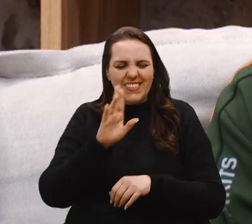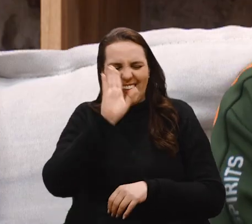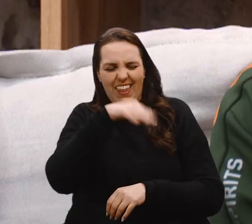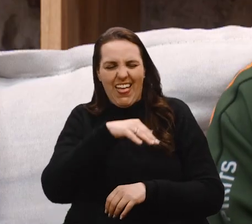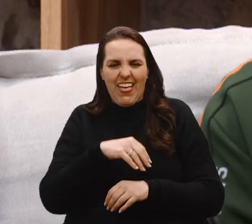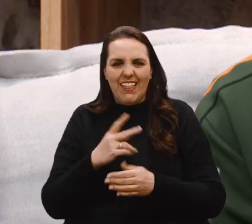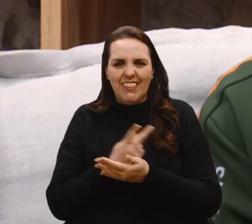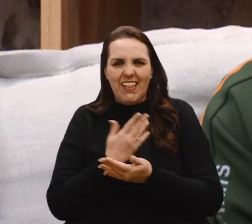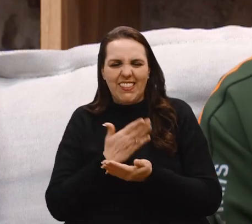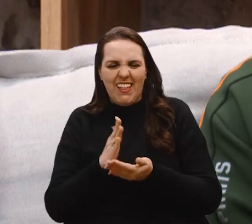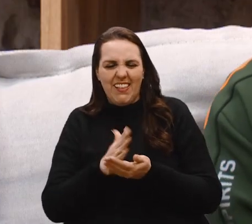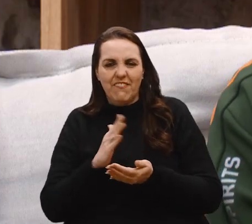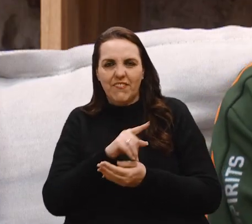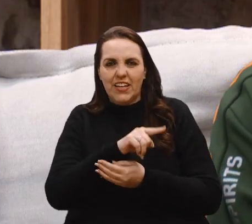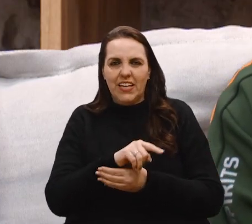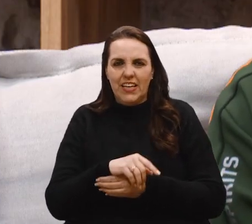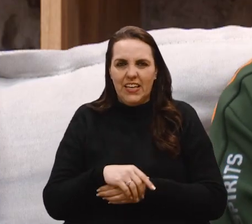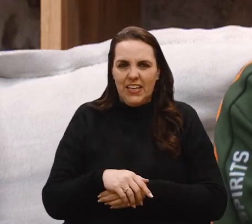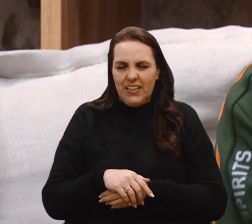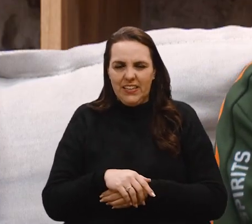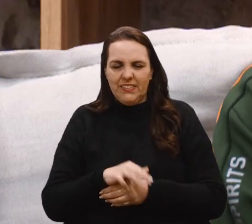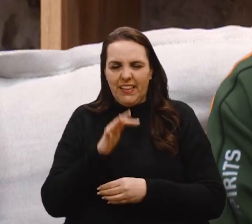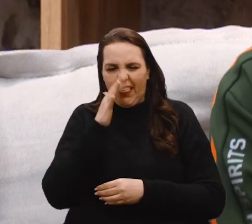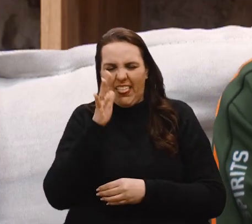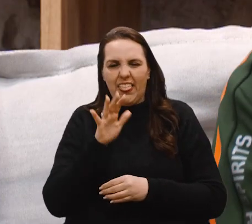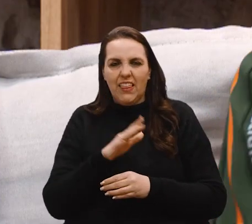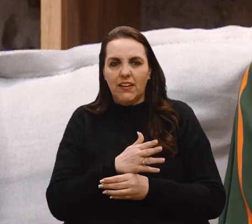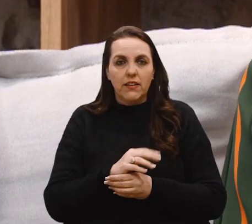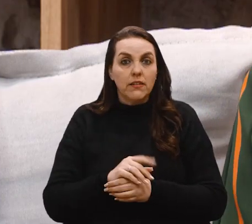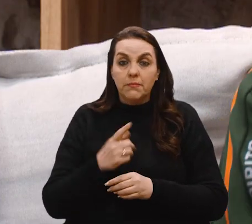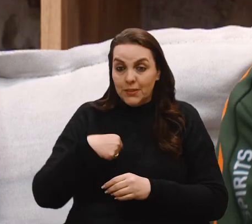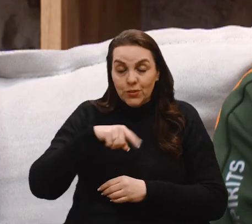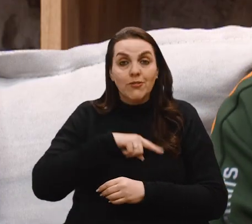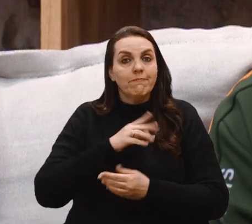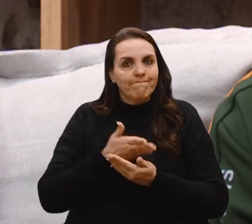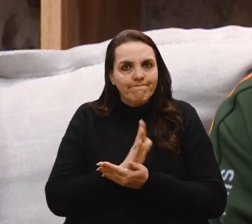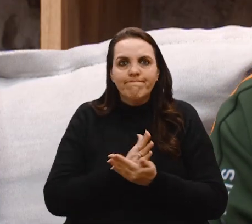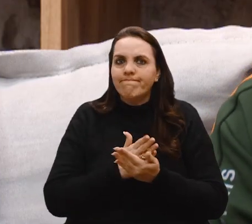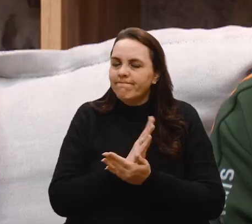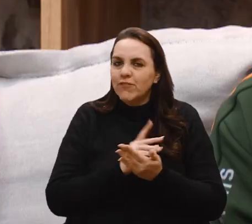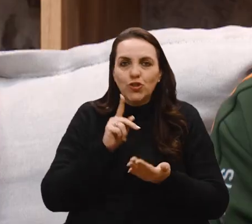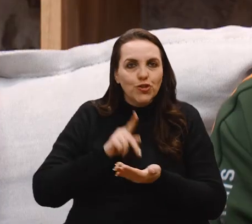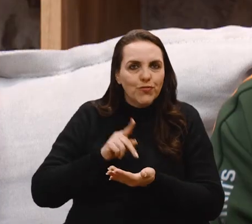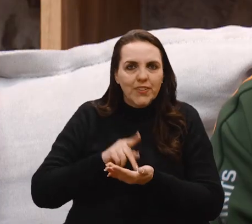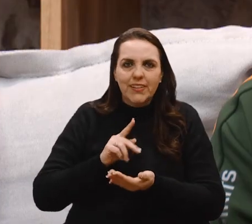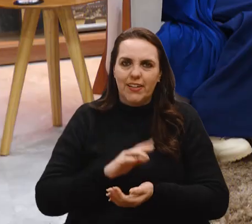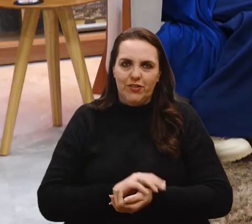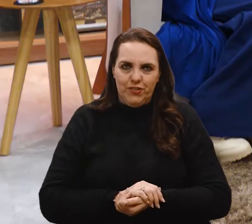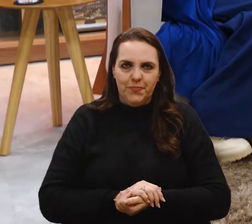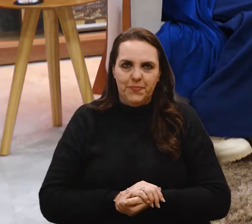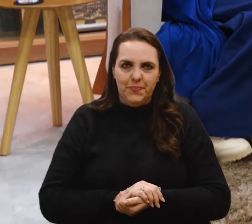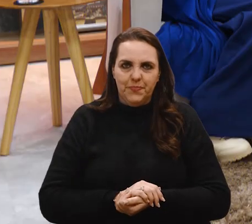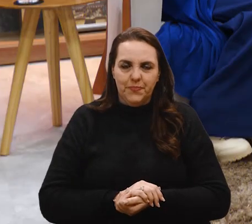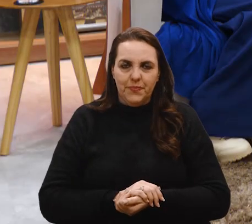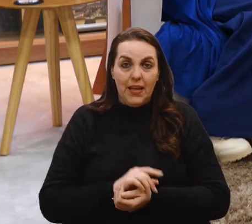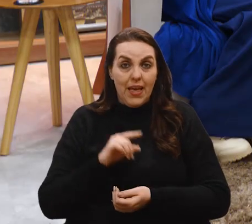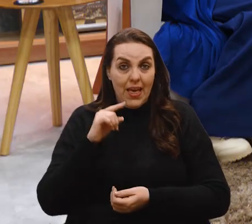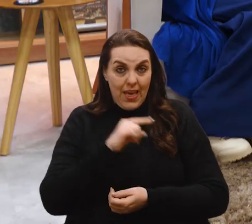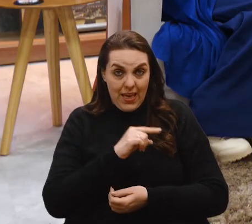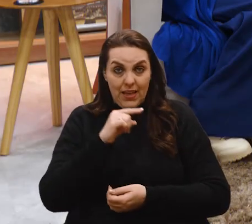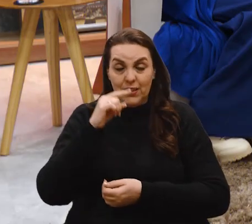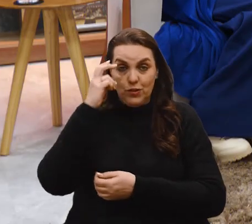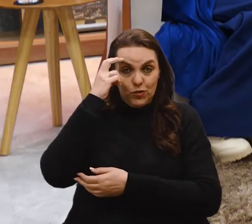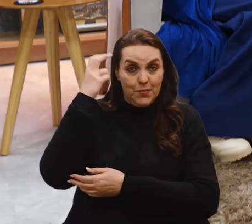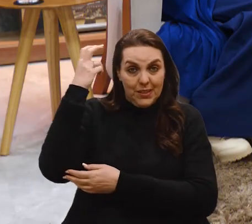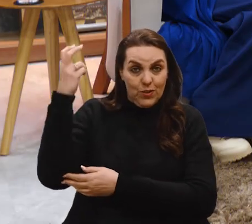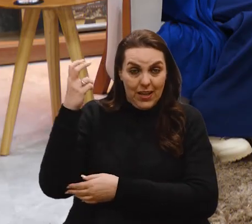só de frescura e na verdade é algo que pra gente incomoda muito. É que como o superdotado, ele é